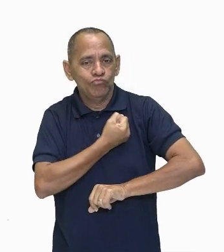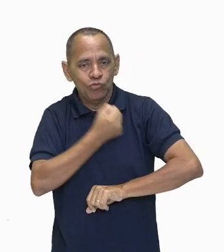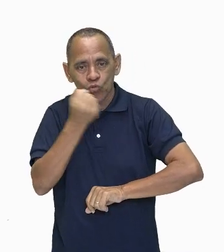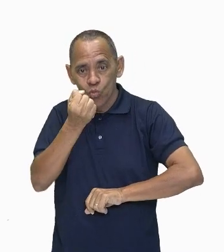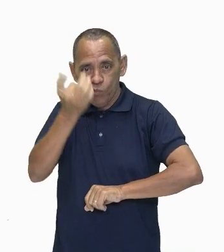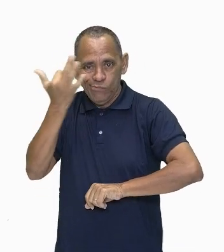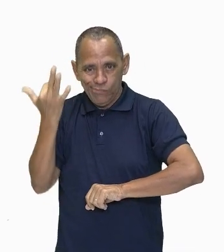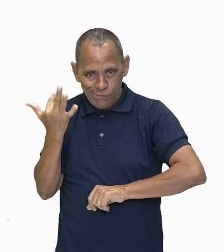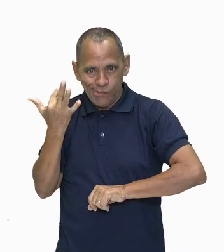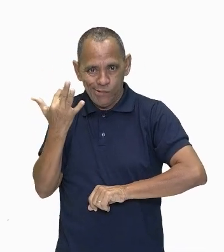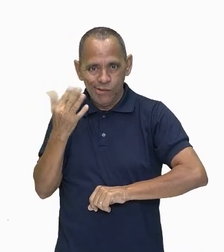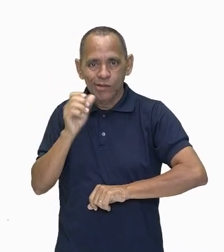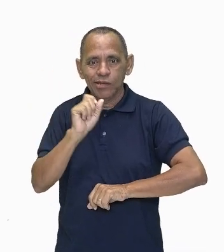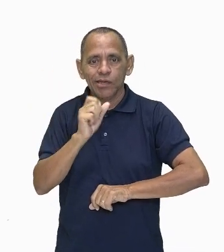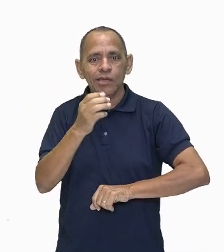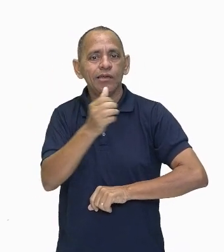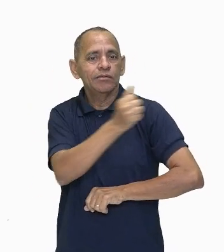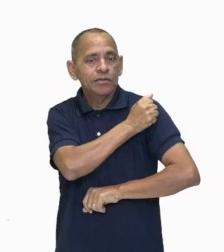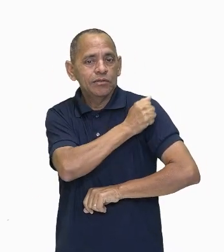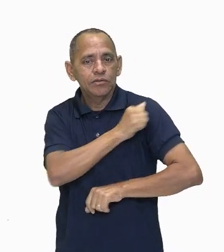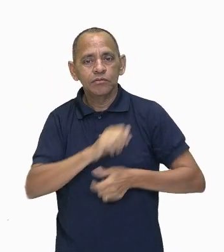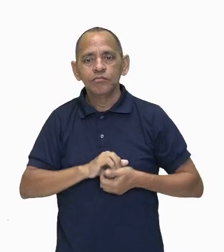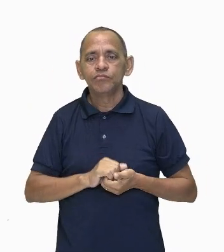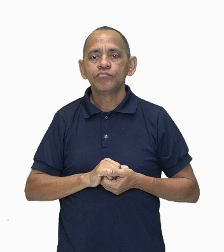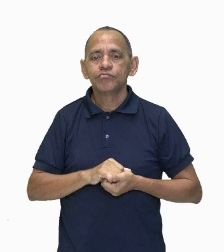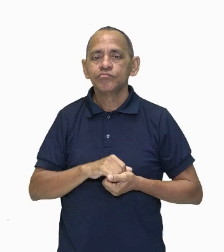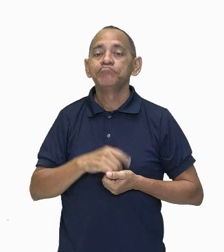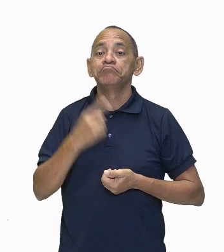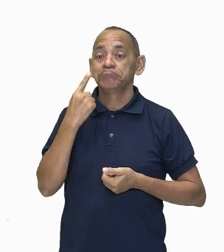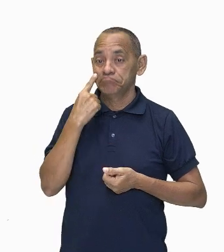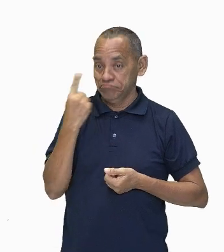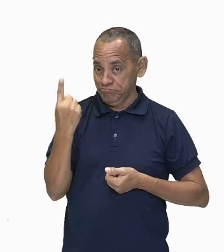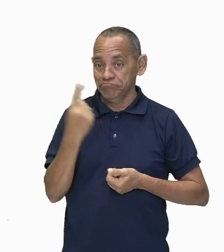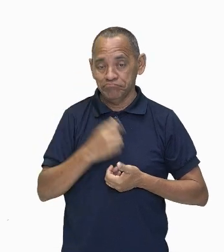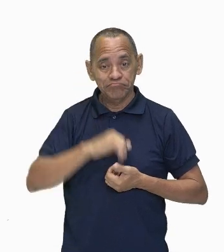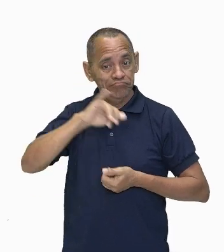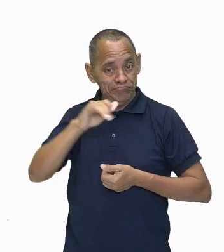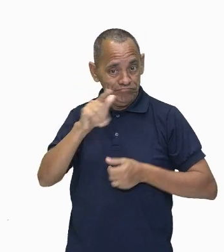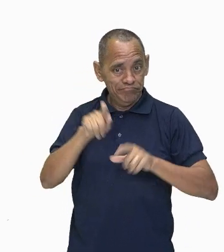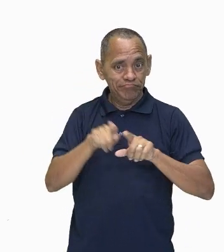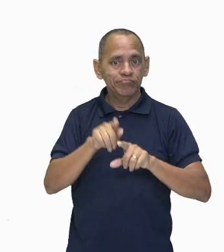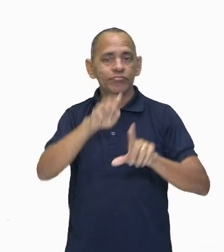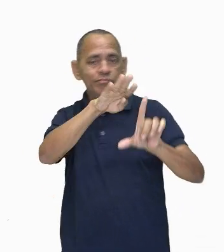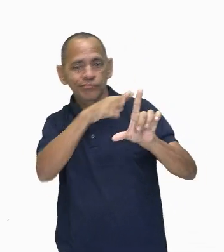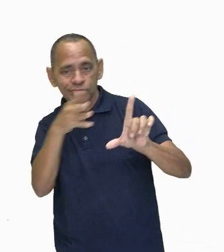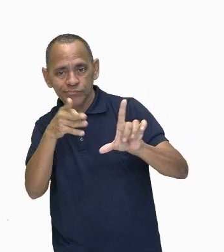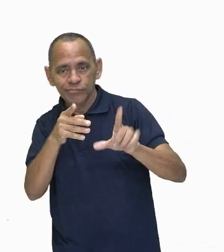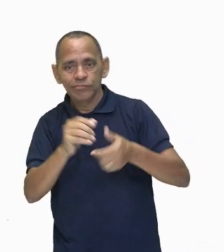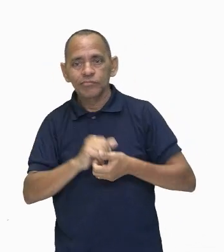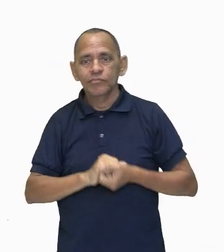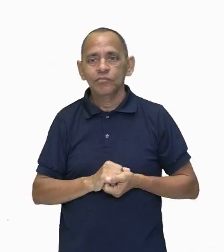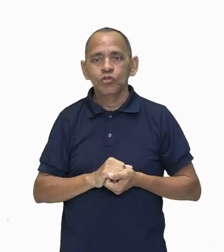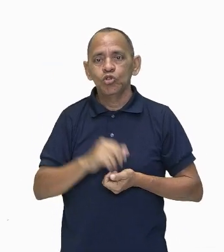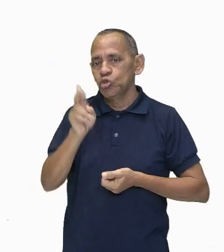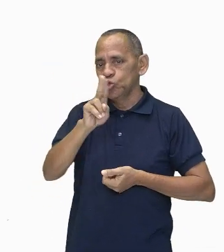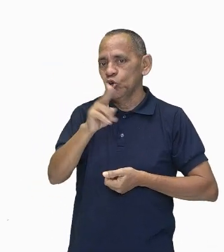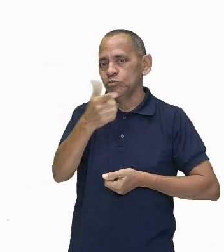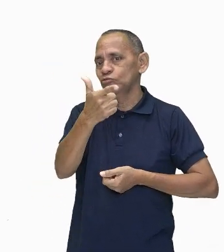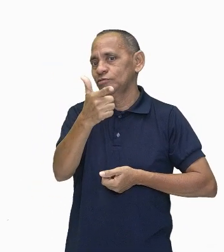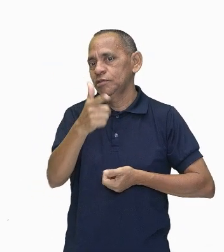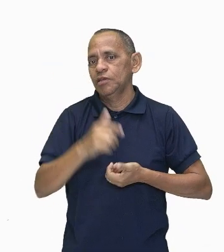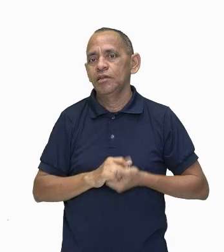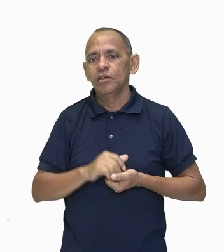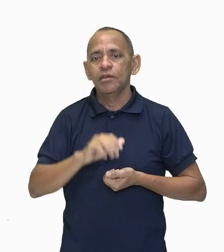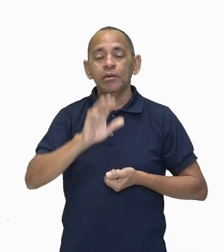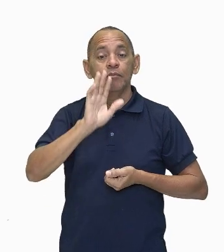Então é assim que serão apresentadas as tabelas para vocês, tá? Não vai estar lá o nome tabela de frequência, mas você